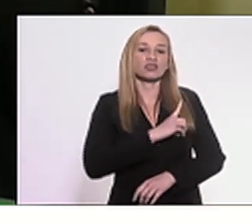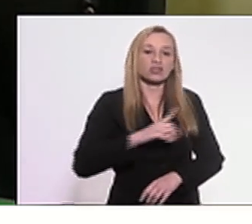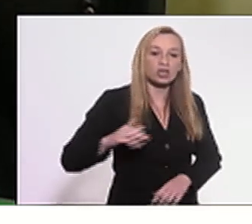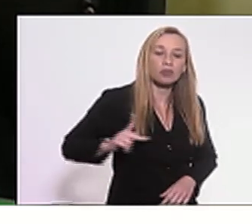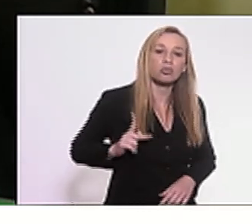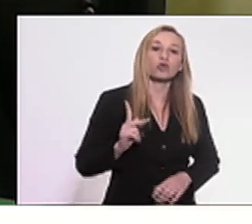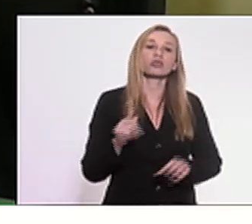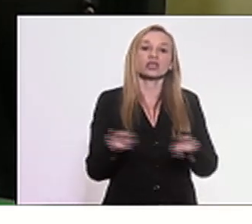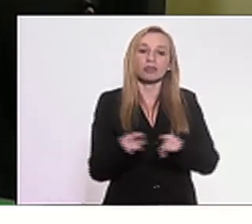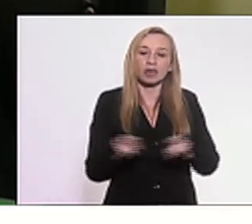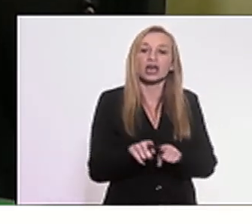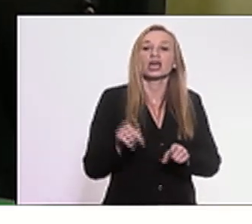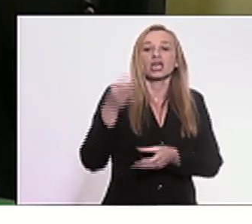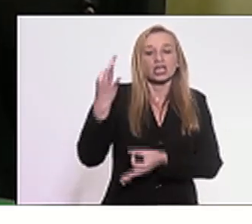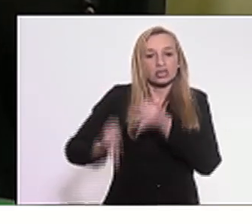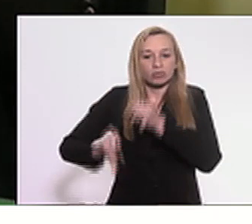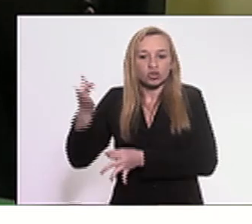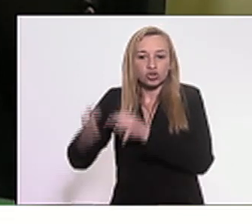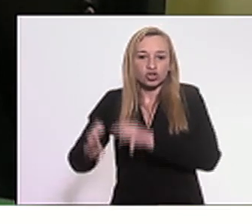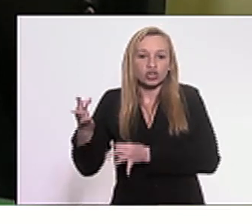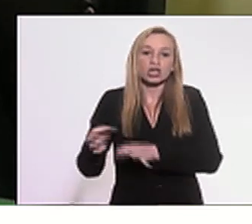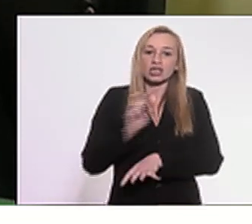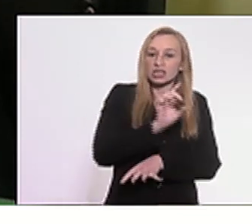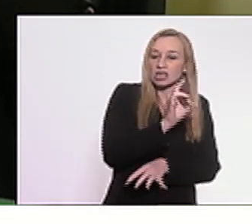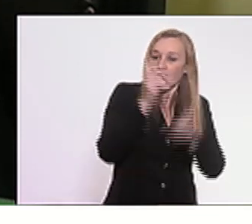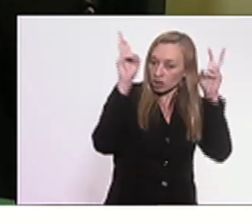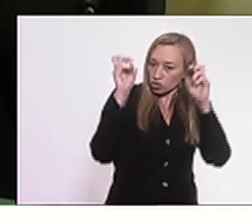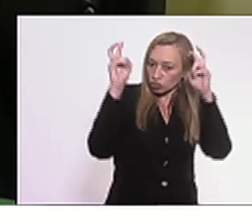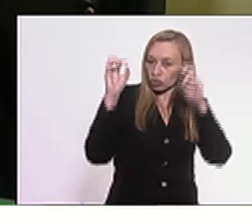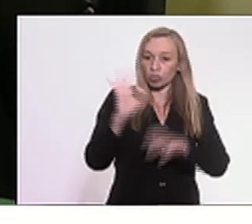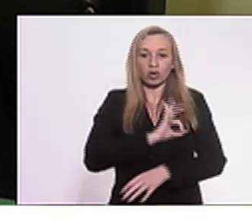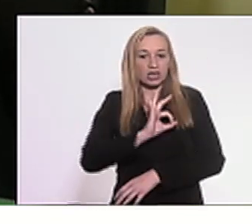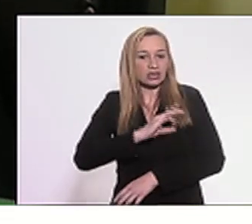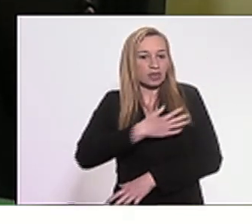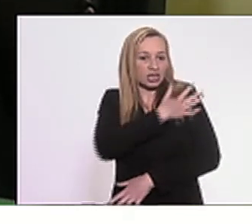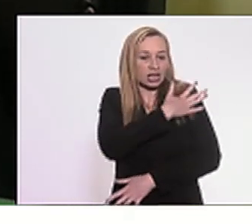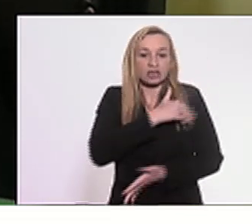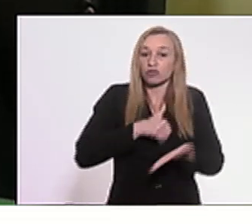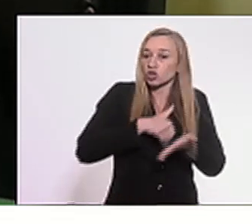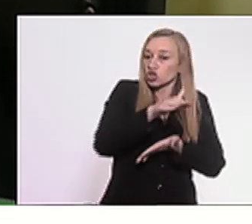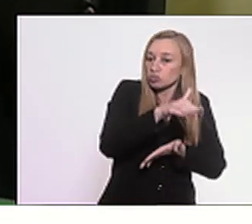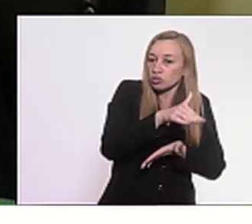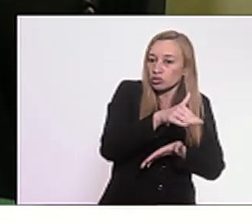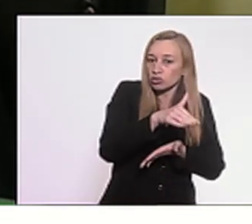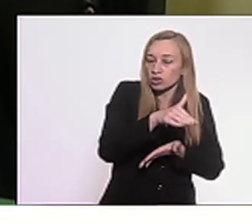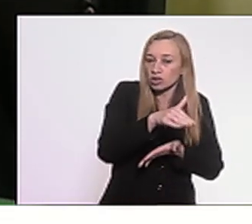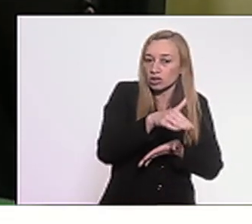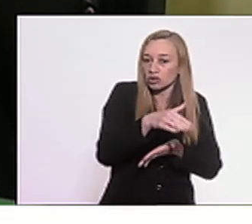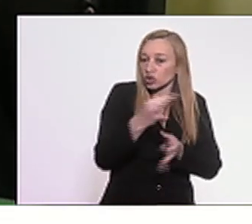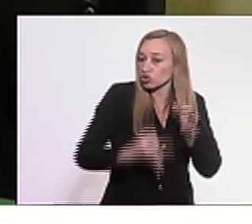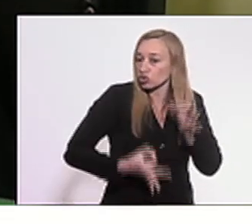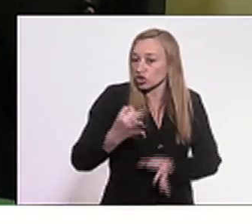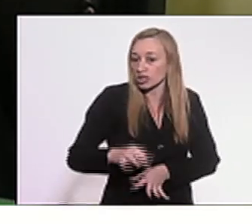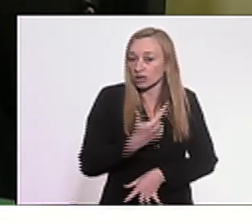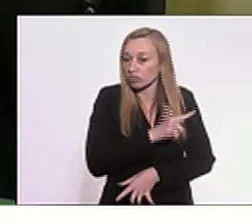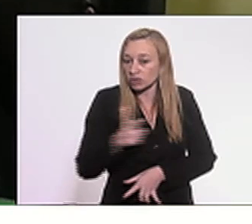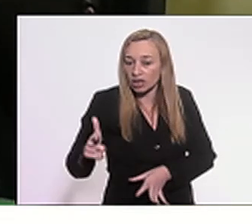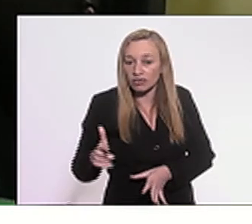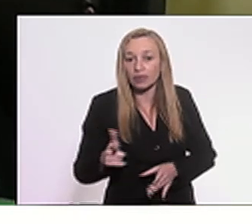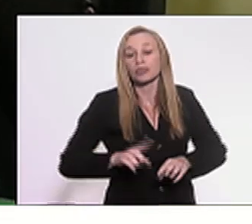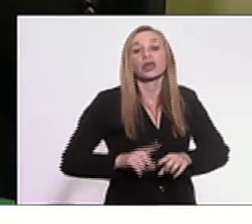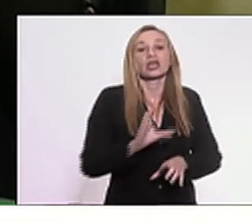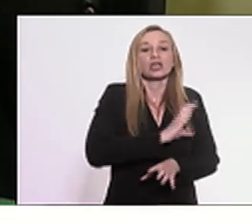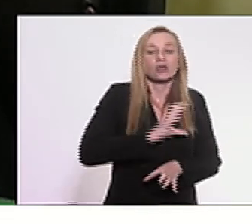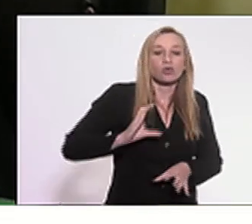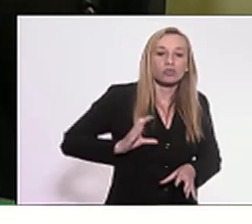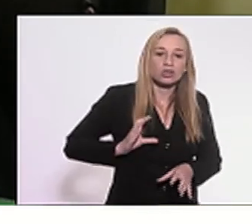Pública e Tribunal de Justiça, esses casos de policiais militares que foram expulsos de maneira injusta, né? Mas esta comissão